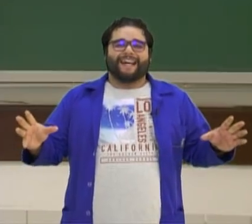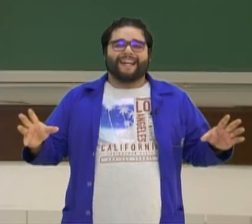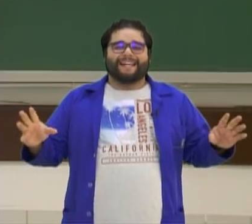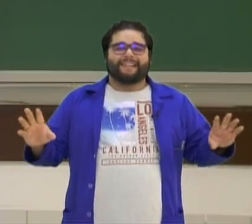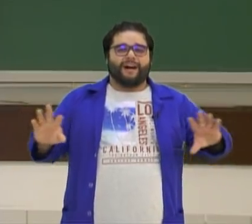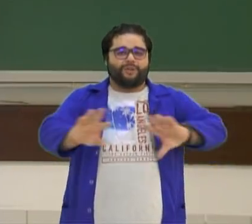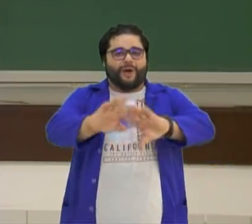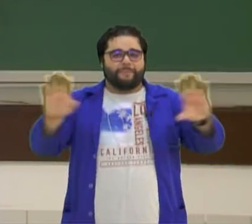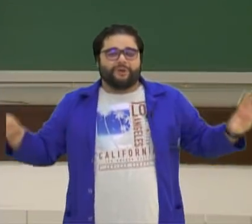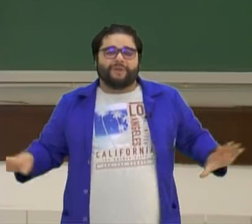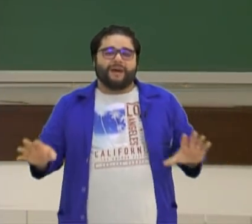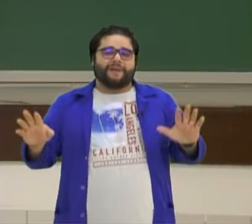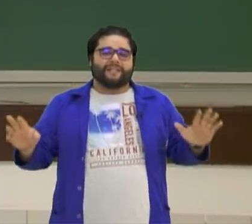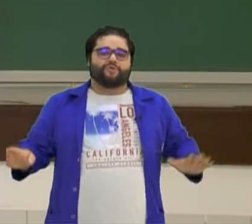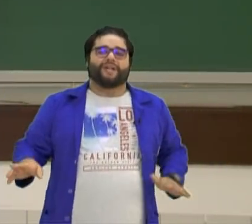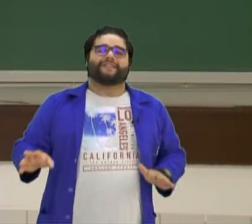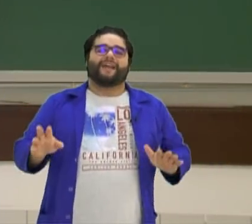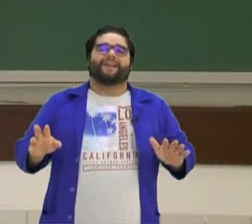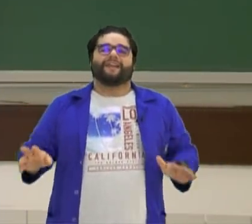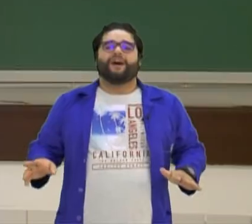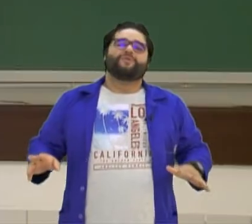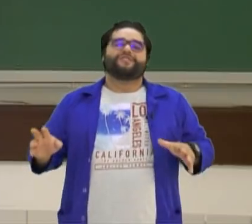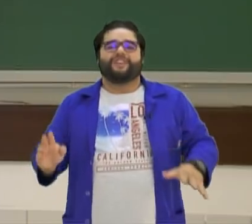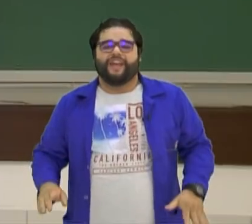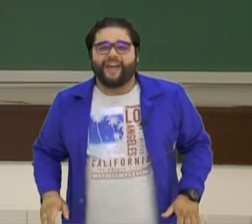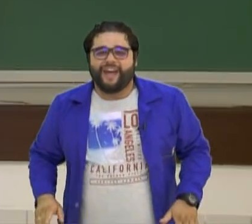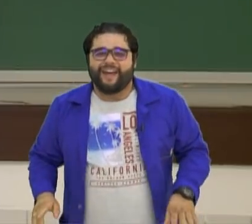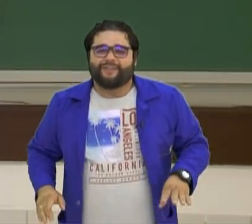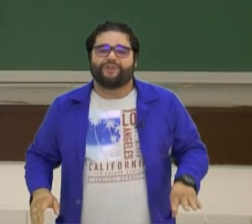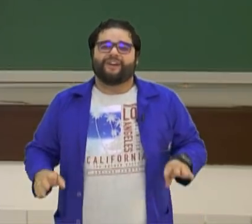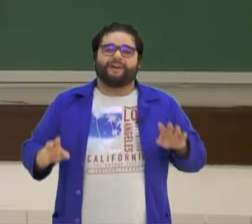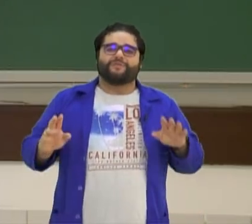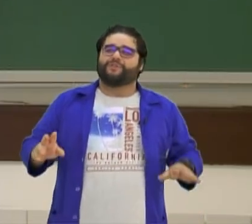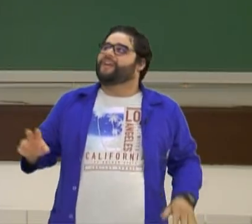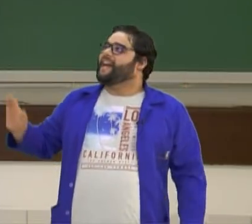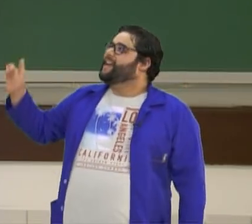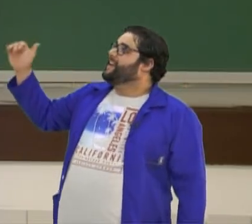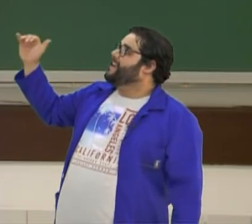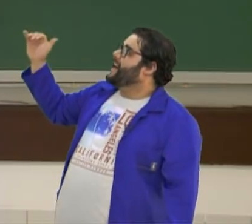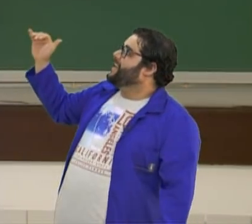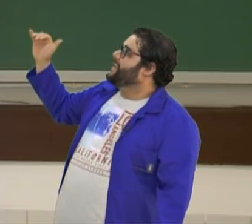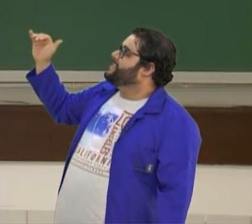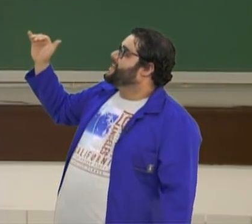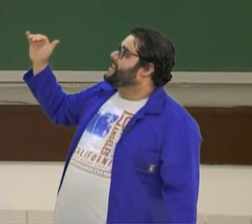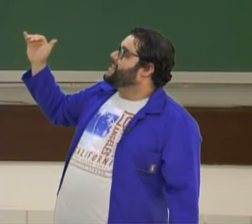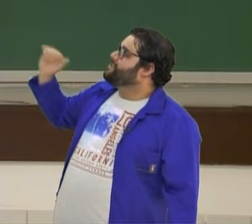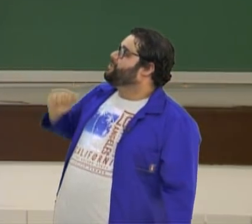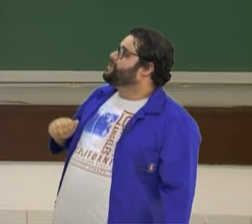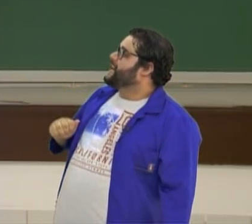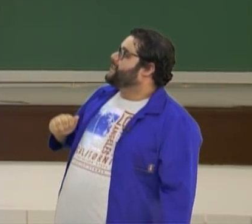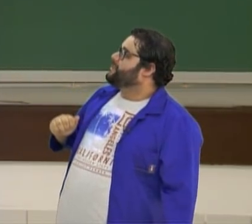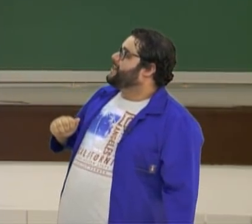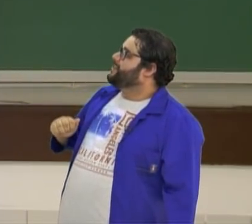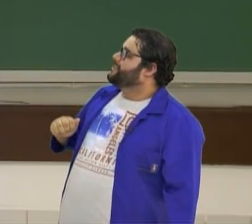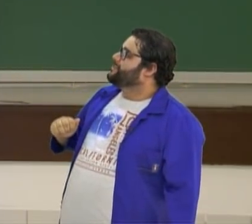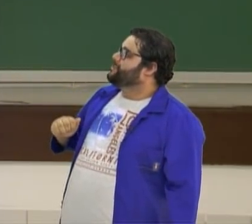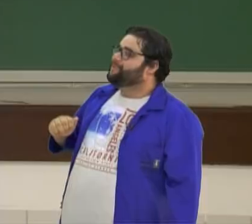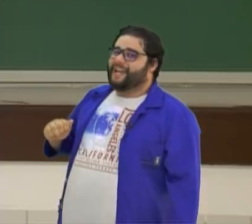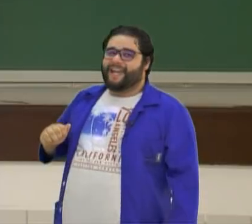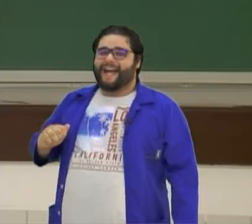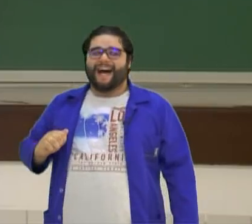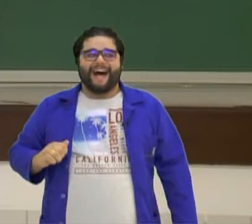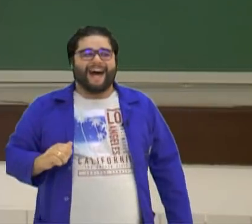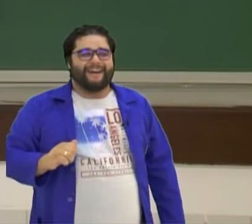Bem, galera, não é problema na sua tela, não. Sim, trocamos de lugar. E aí, Isaías, tudo certo, garoto?